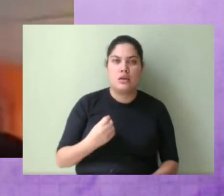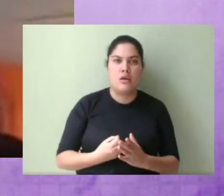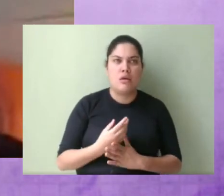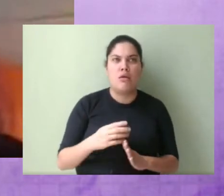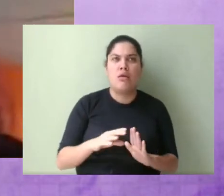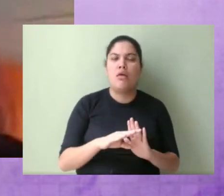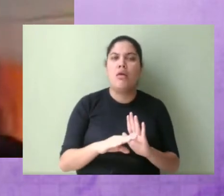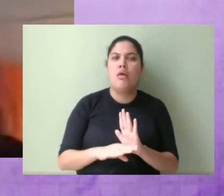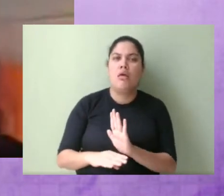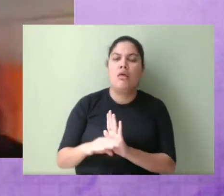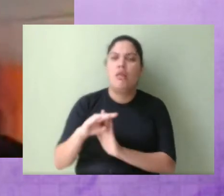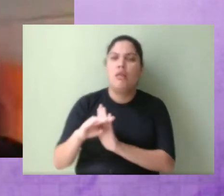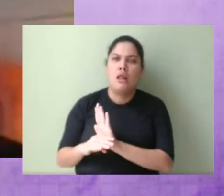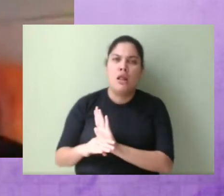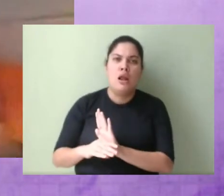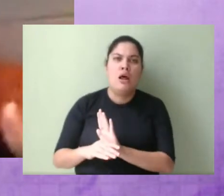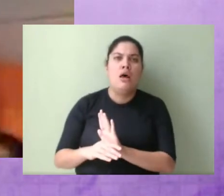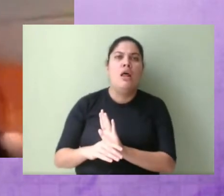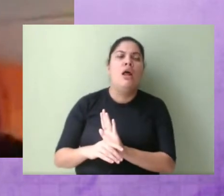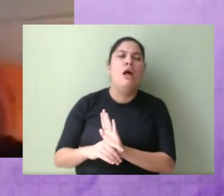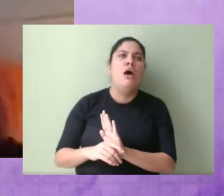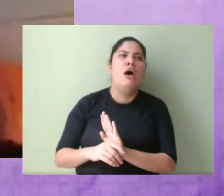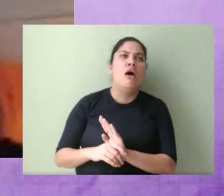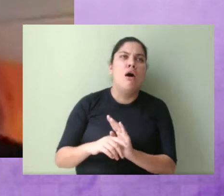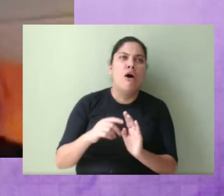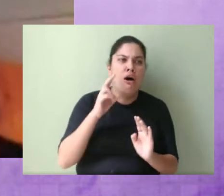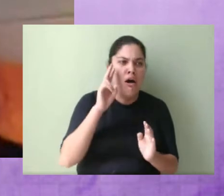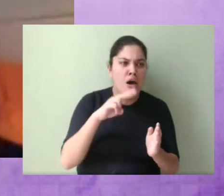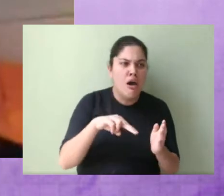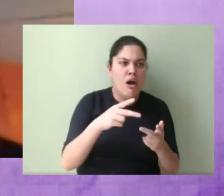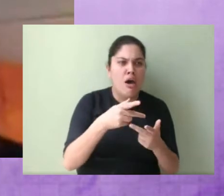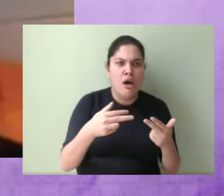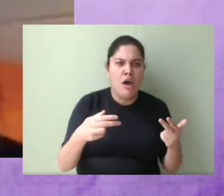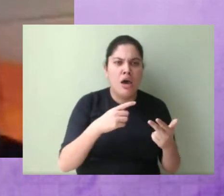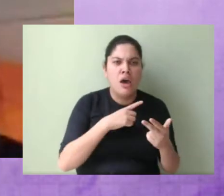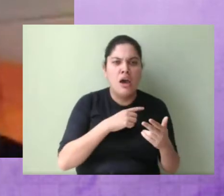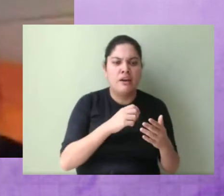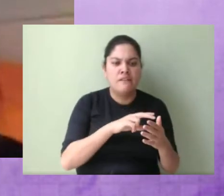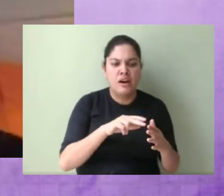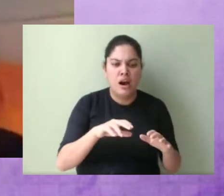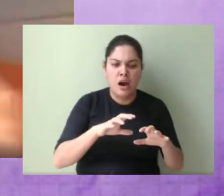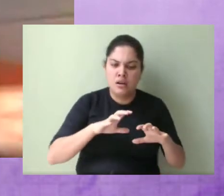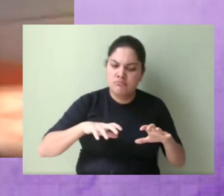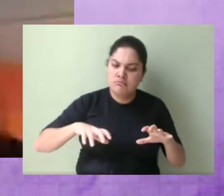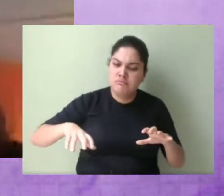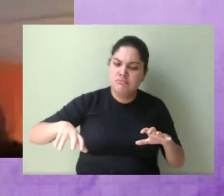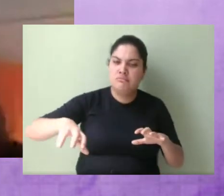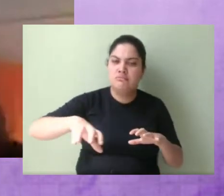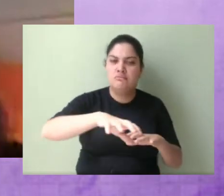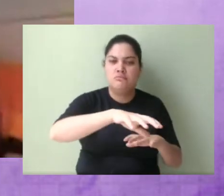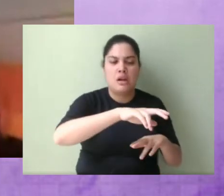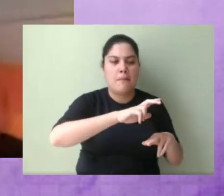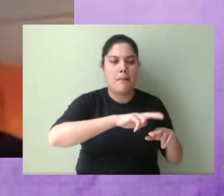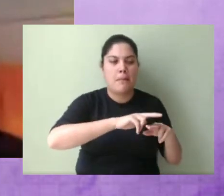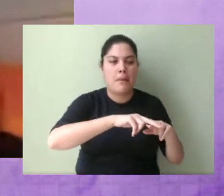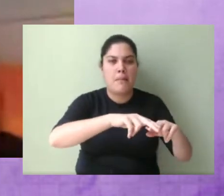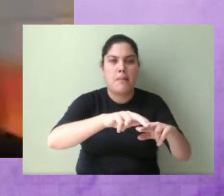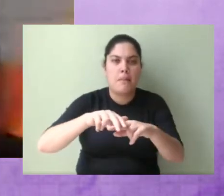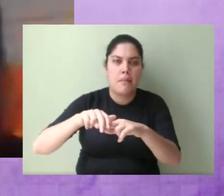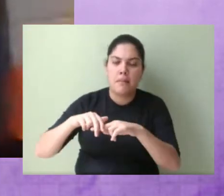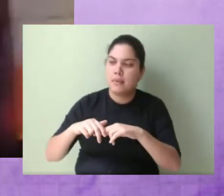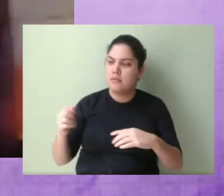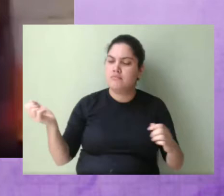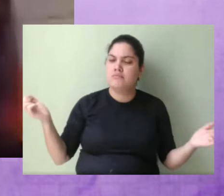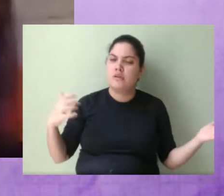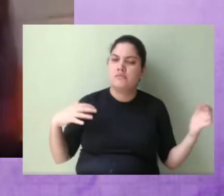aí eles decidiram criar um programa de 4 partes chamado Chega Aí, que a gente elegeu temas. A gente pegou o